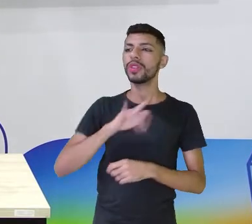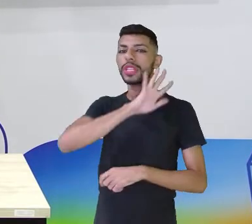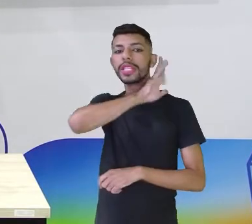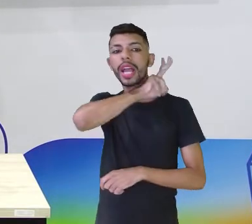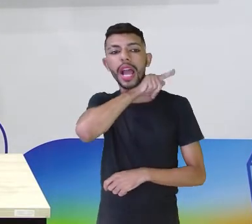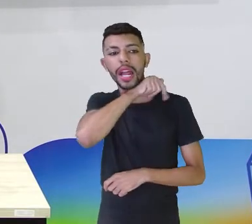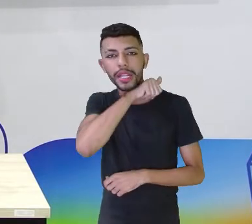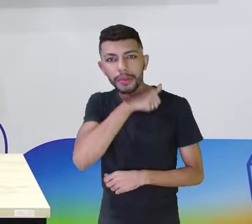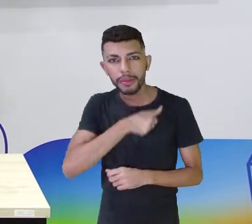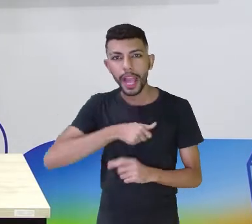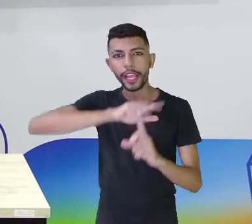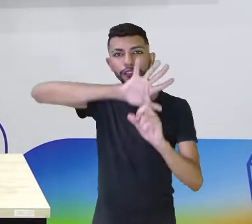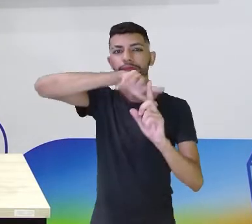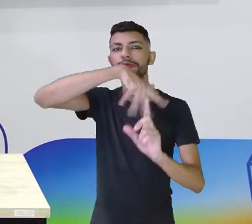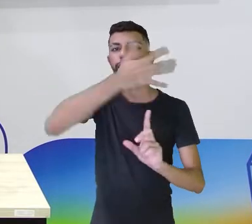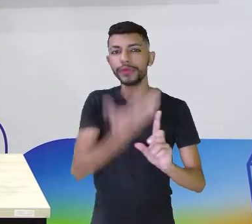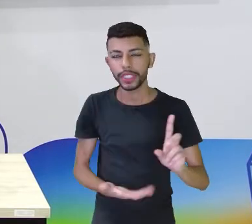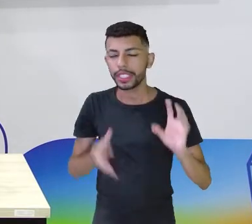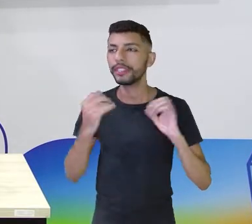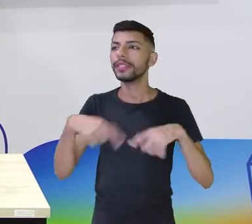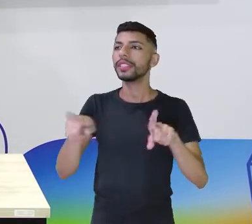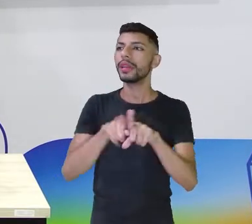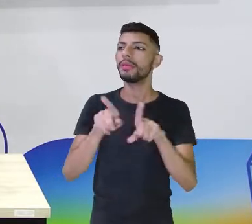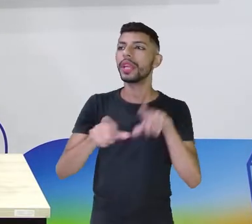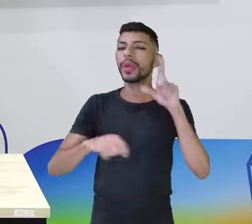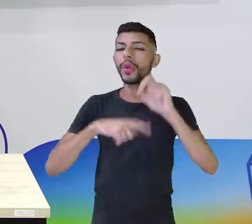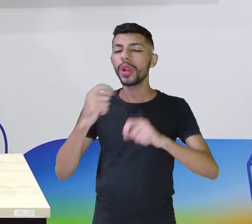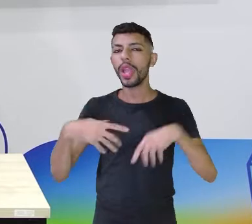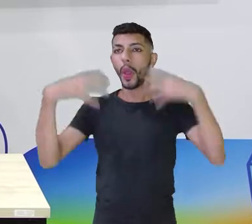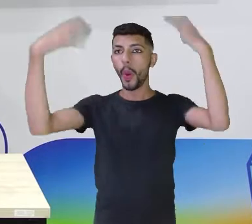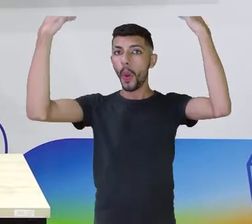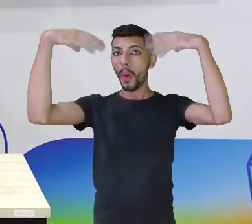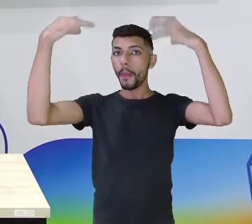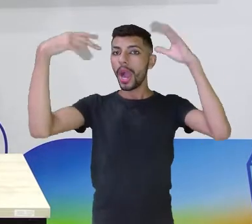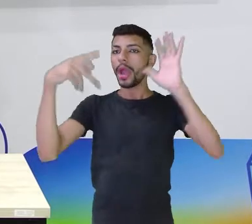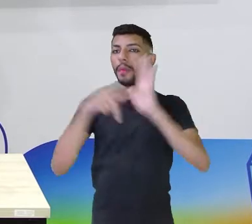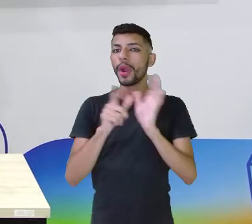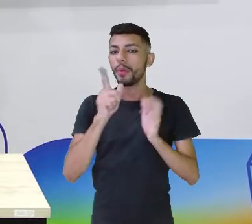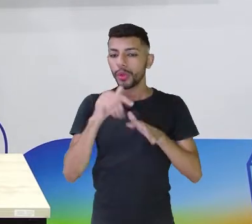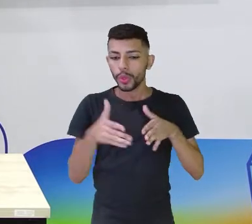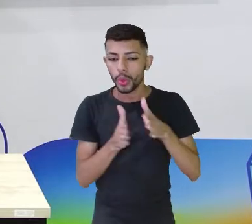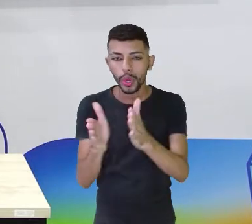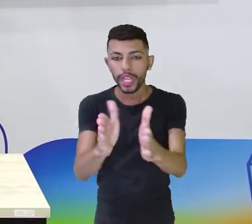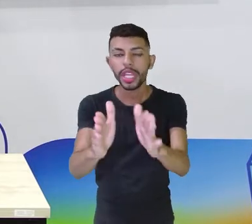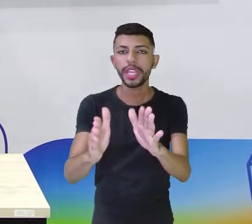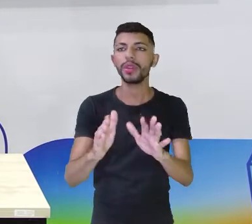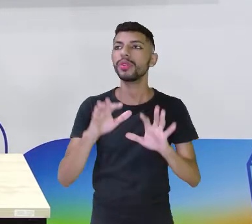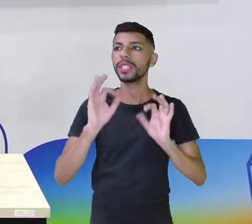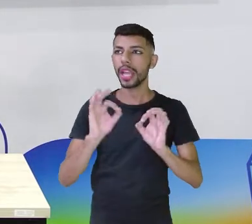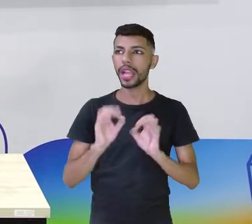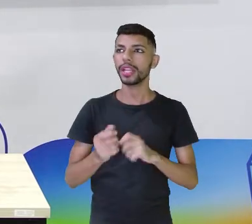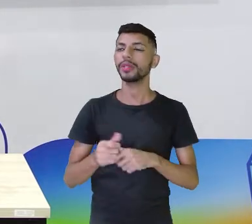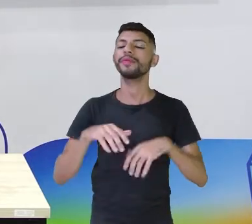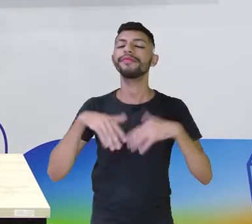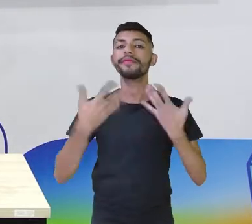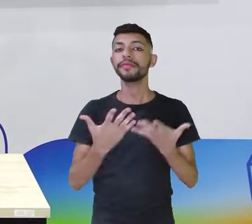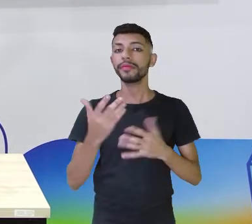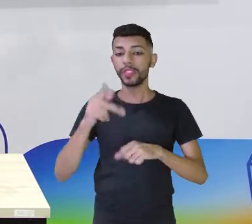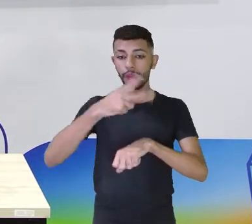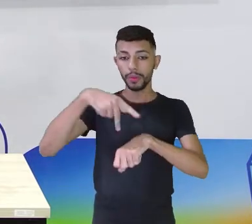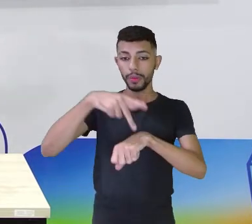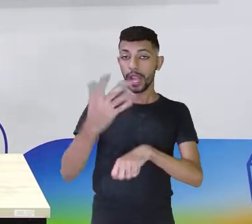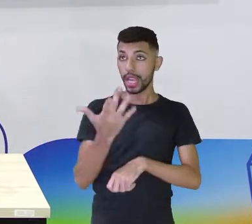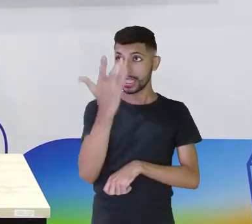alguns animais, a questão do próprio banho ali no rio sagrado que eles têm. Então, a Índia